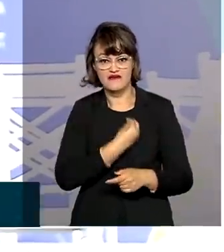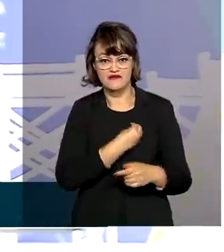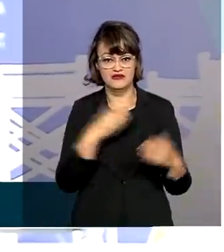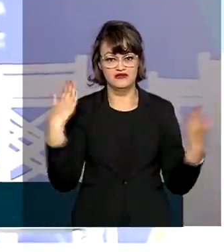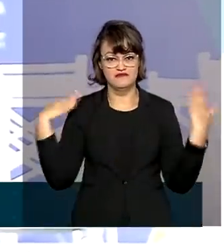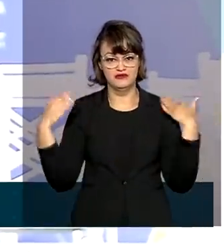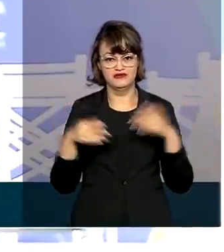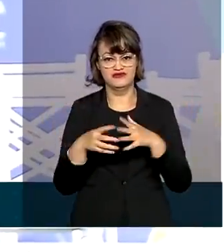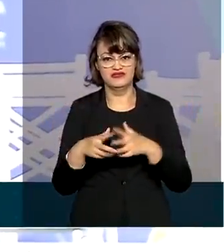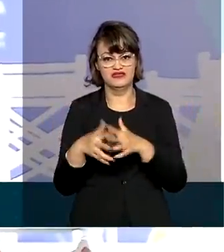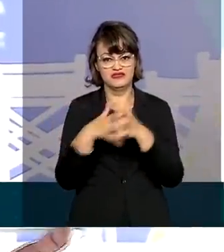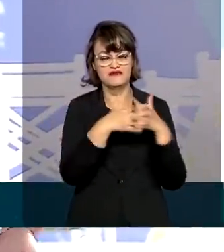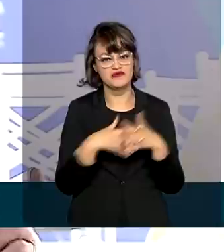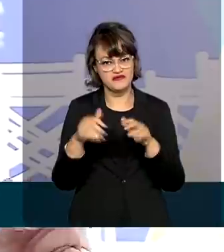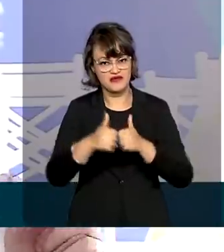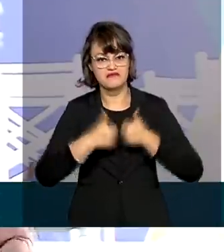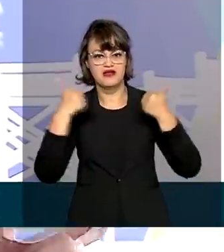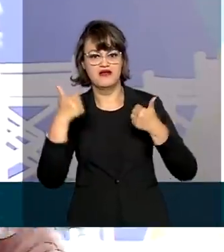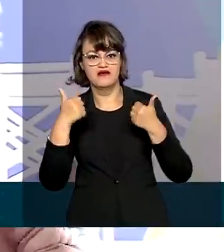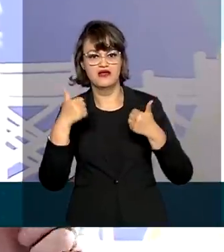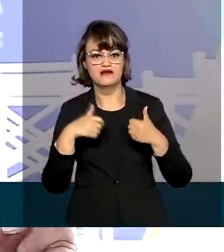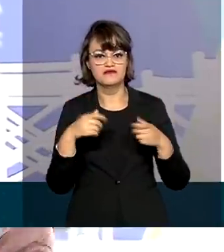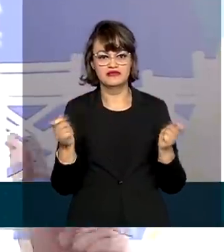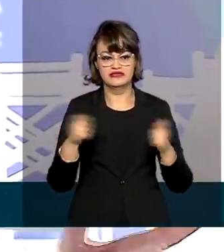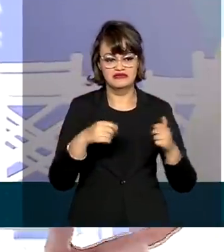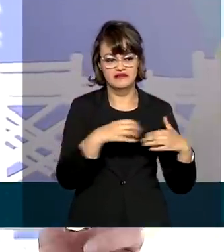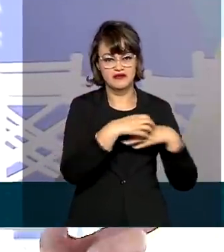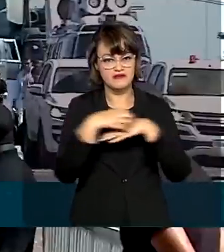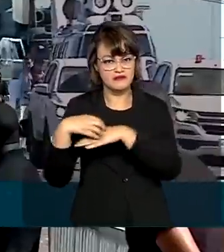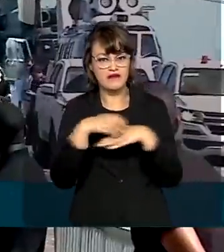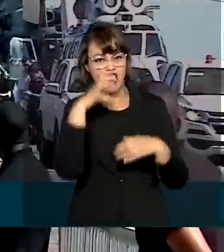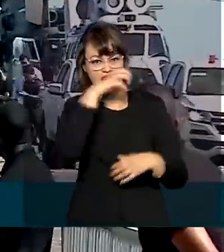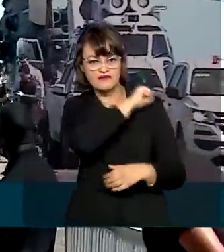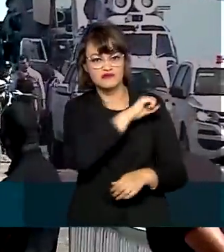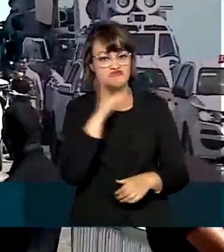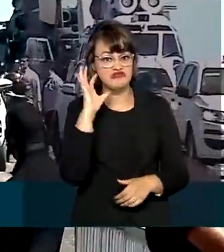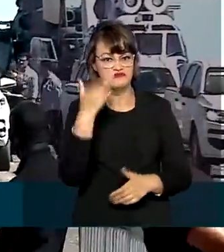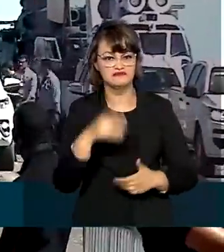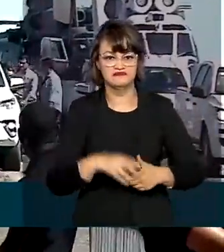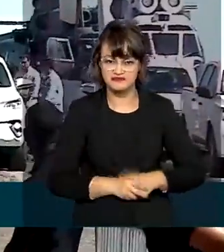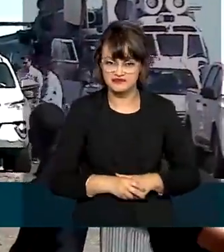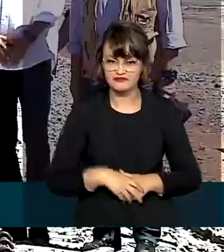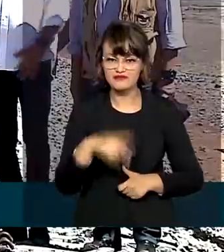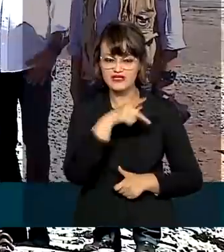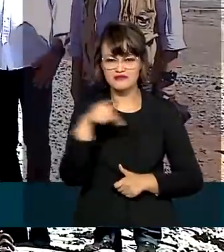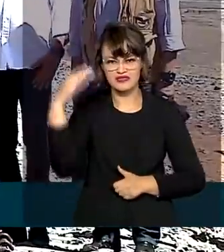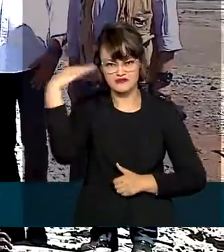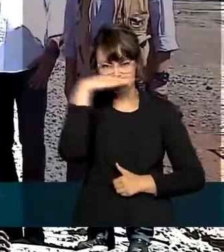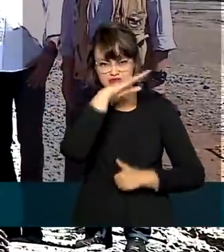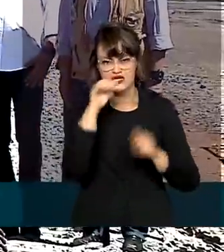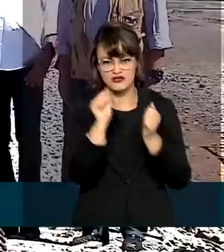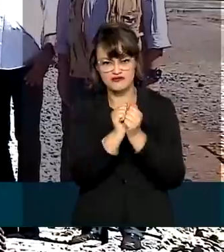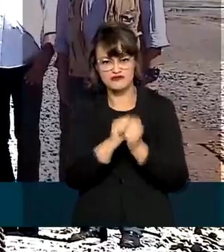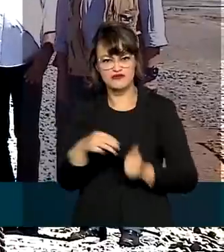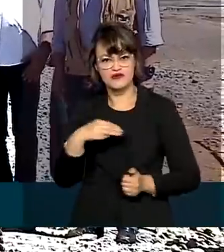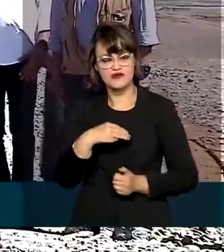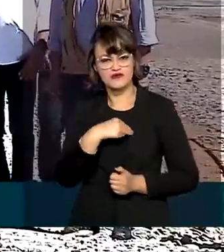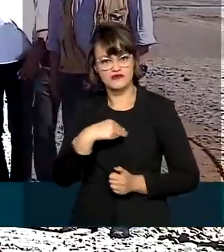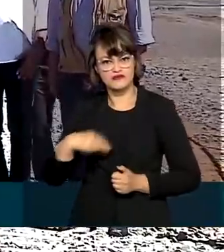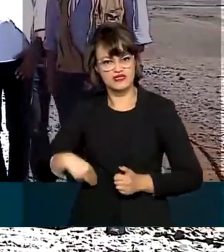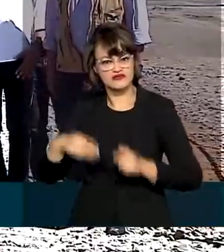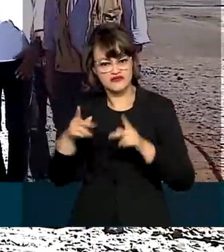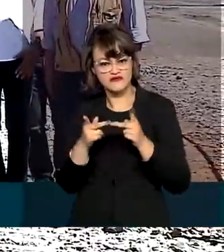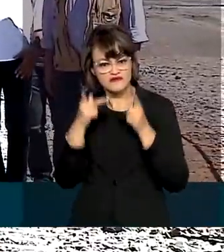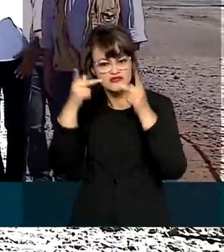melhore. E também a remuneração, porque eles conseguem pegar mais fretes mais curtos. O presidente Jair Bolsonaro e o ministro da Infraestrutura